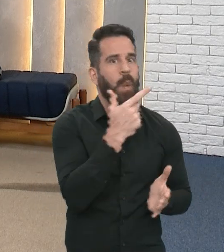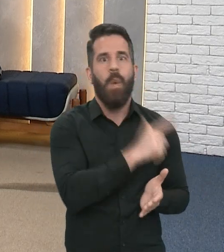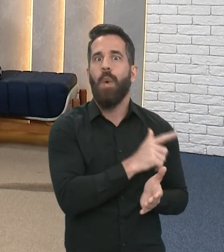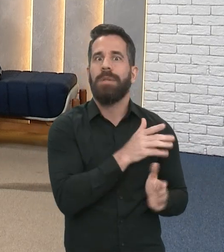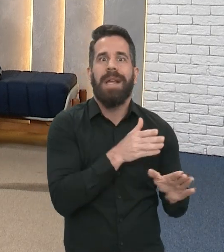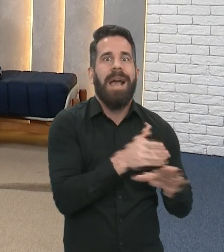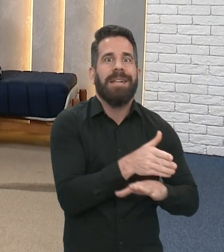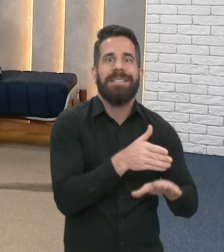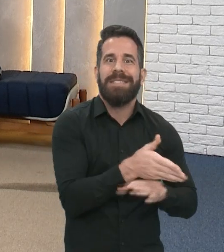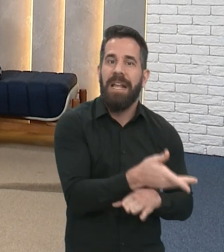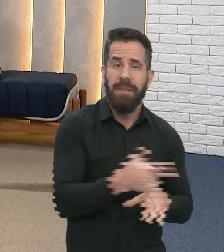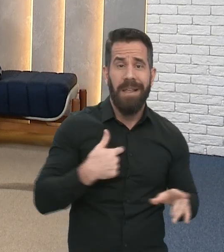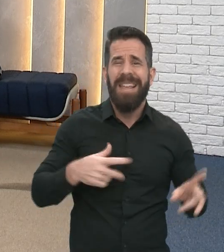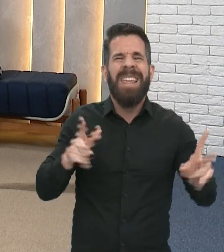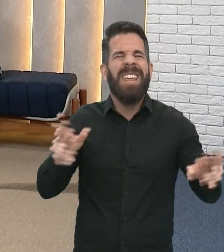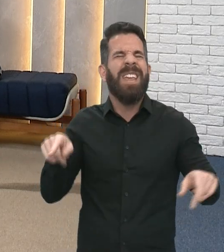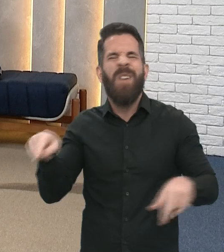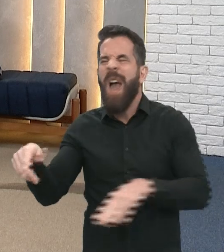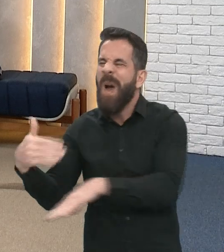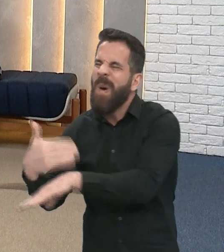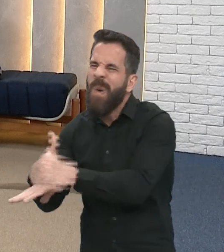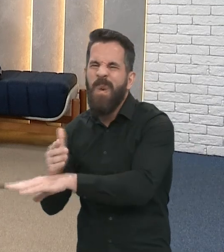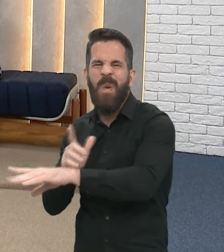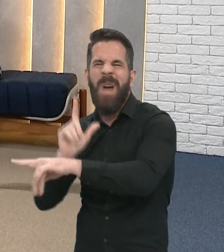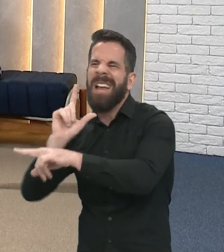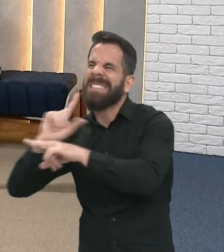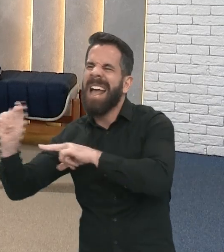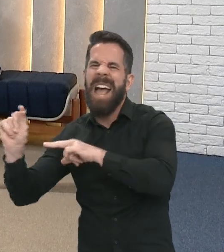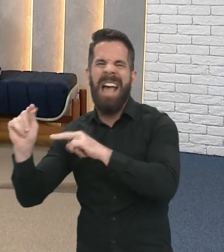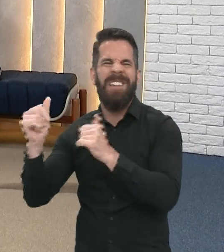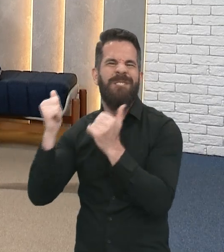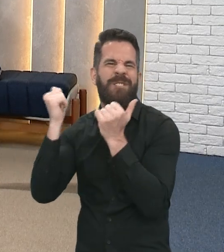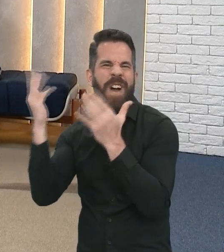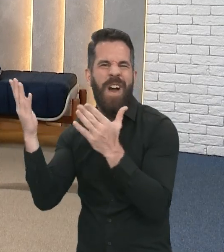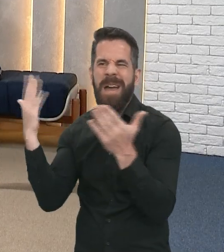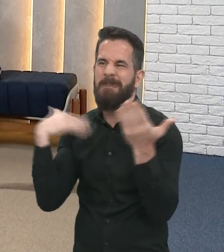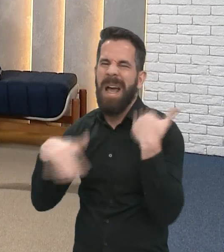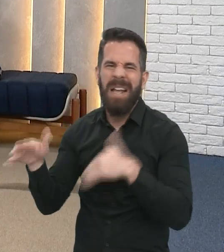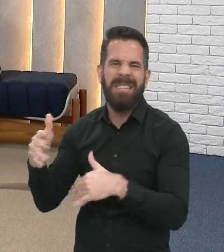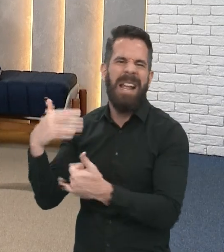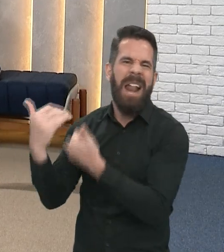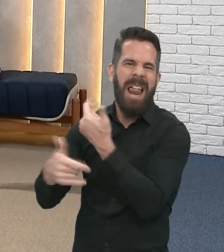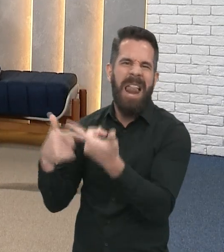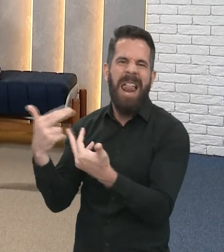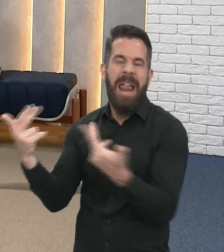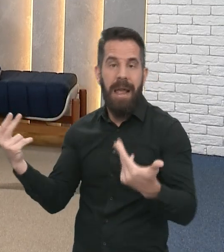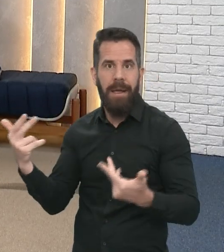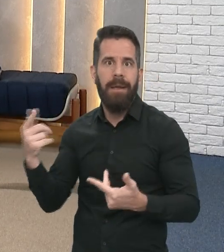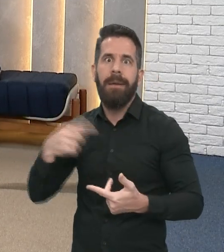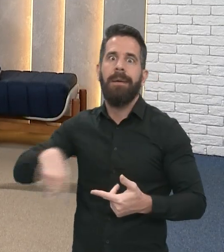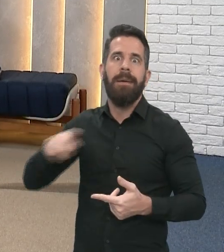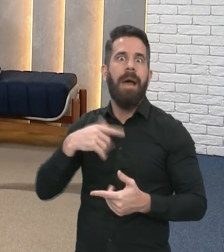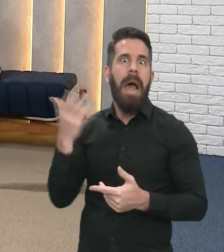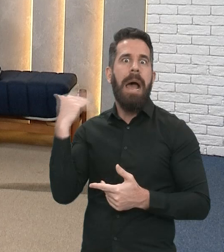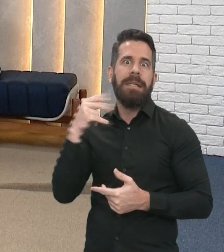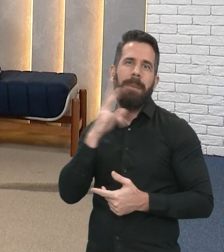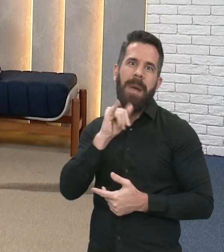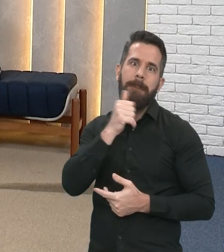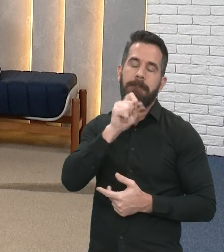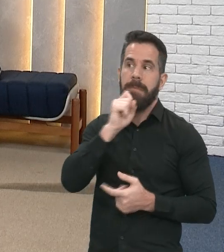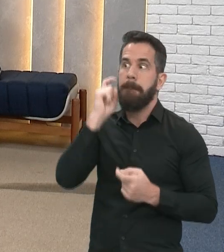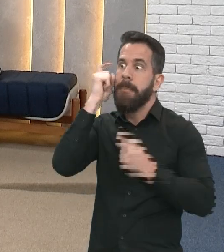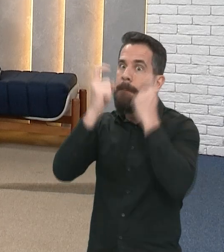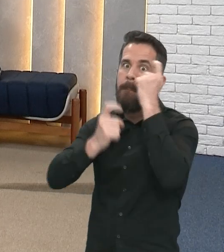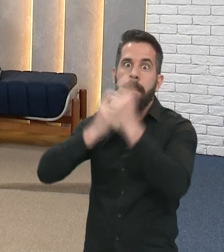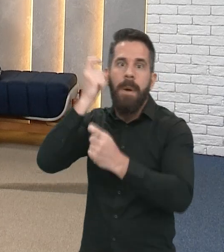acesso virtual a essa rua que é tão temida, né, por tantos pais, é tão perigoso. Eu acho que aumenta realmente o